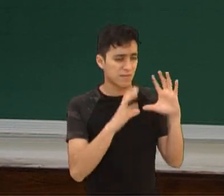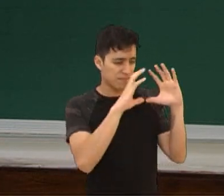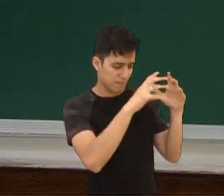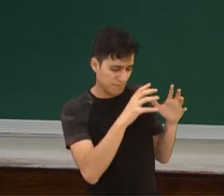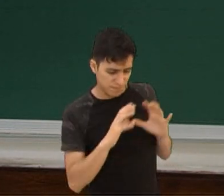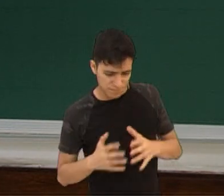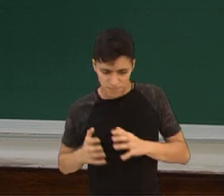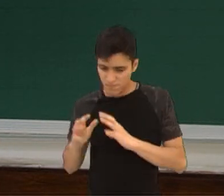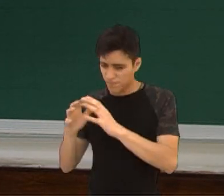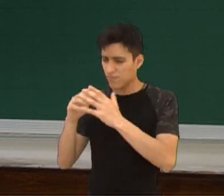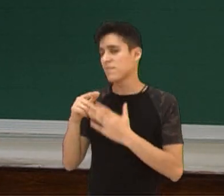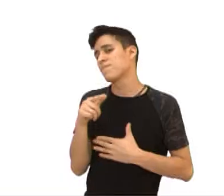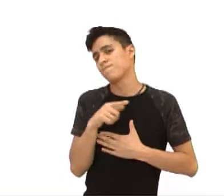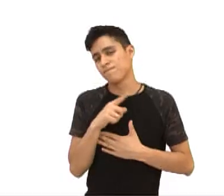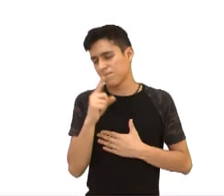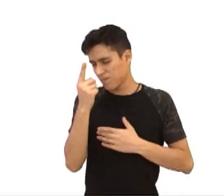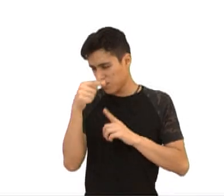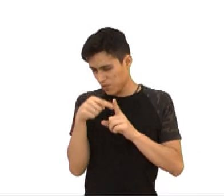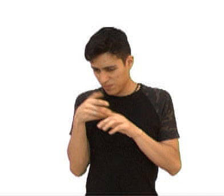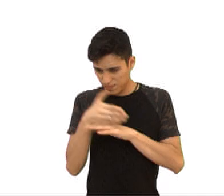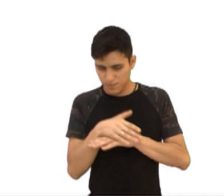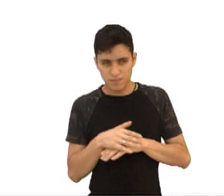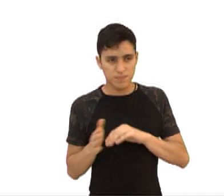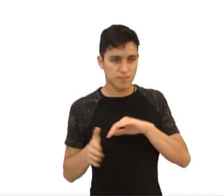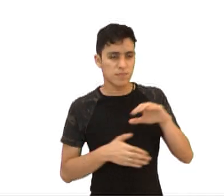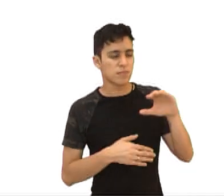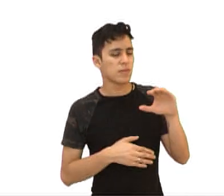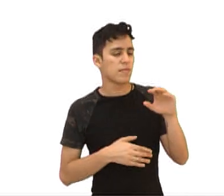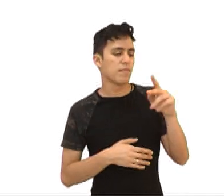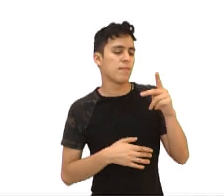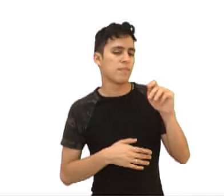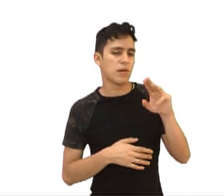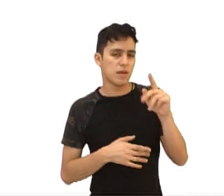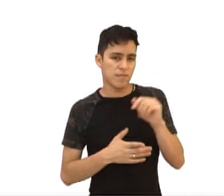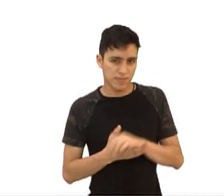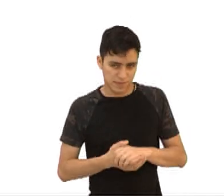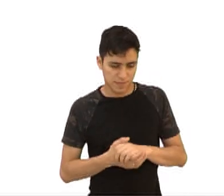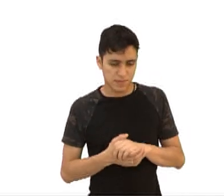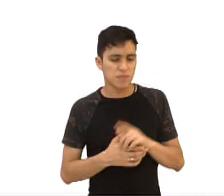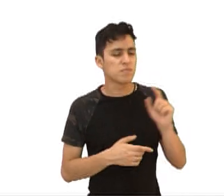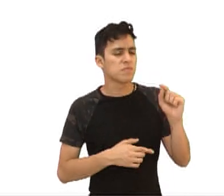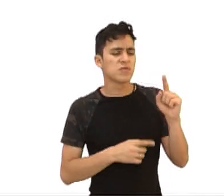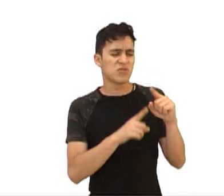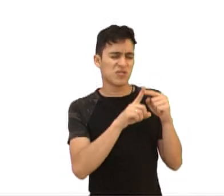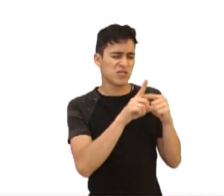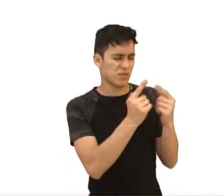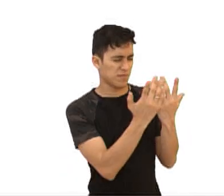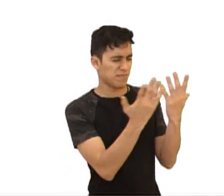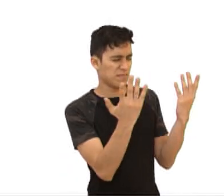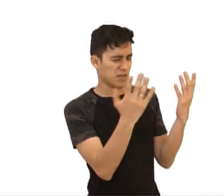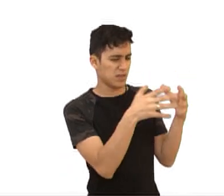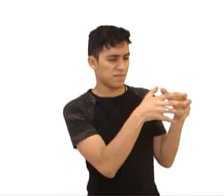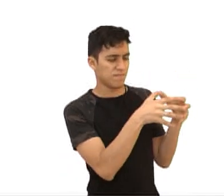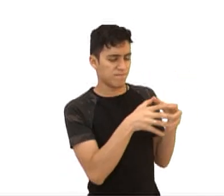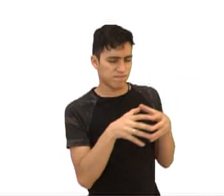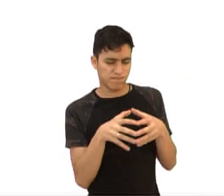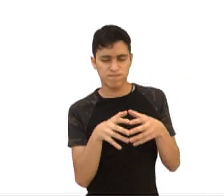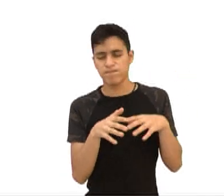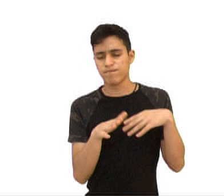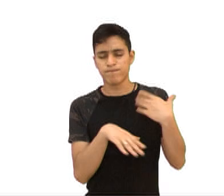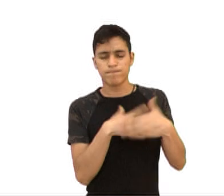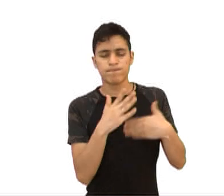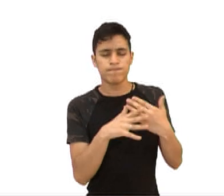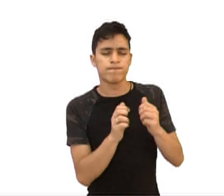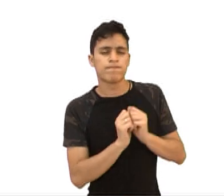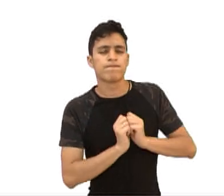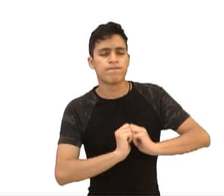espécie invasora para a gente relembrar. Pampa, capim anone. Lembra que foi levado lá por acidente, veio com sementes de outras espécies que foram levadas